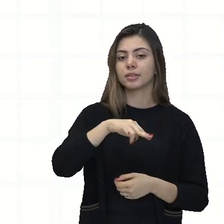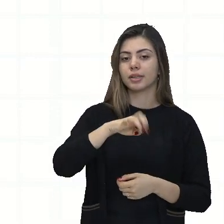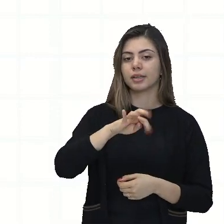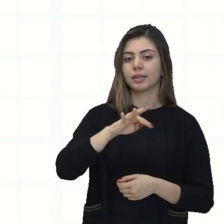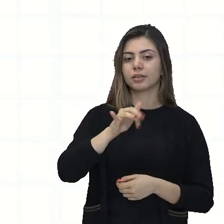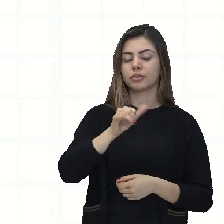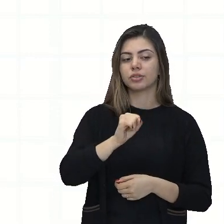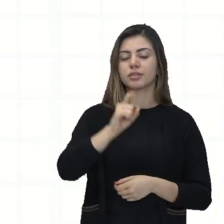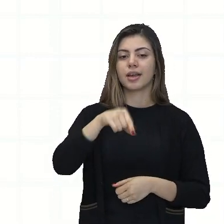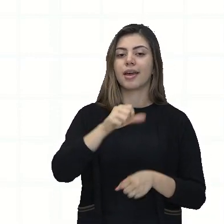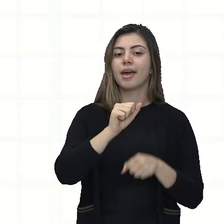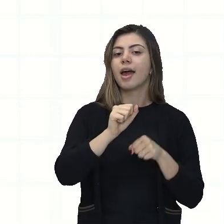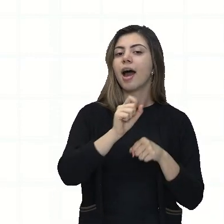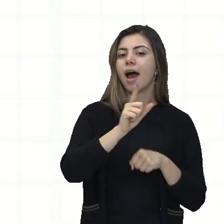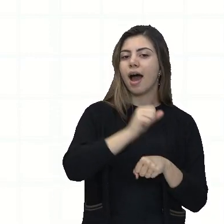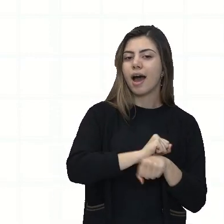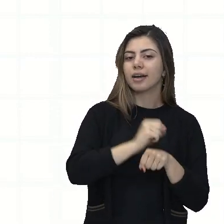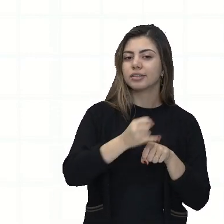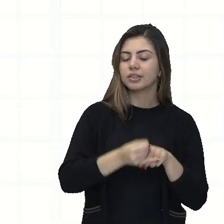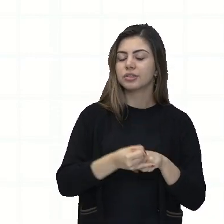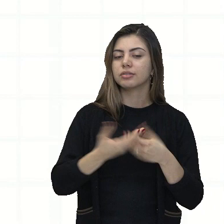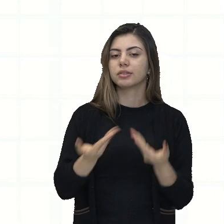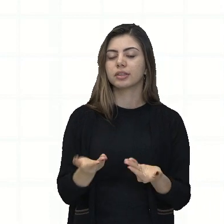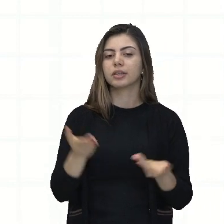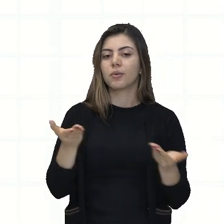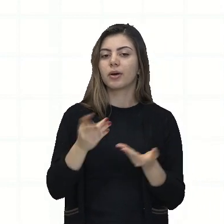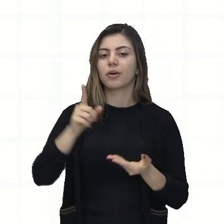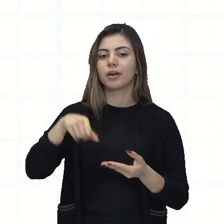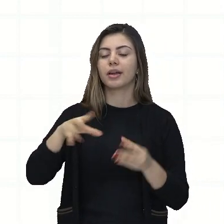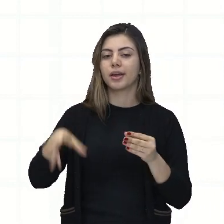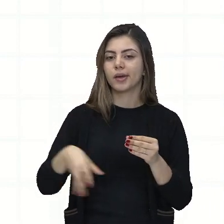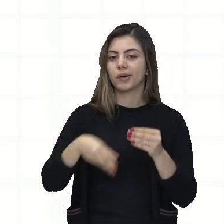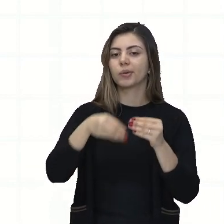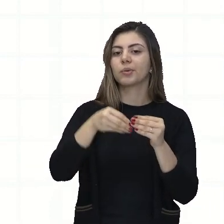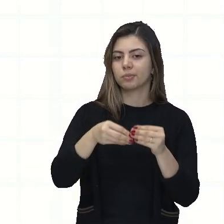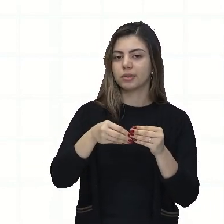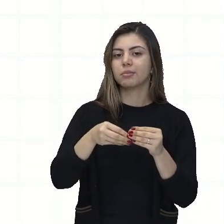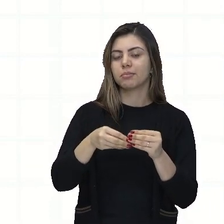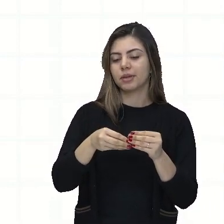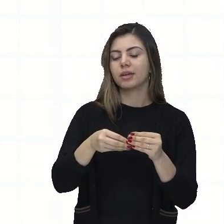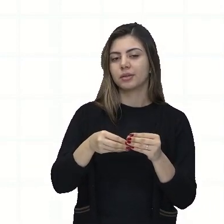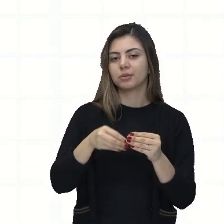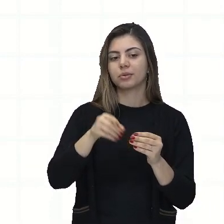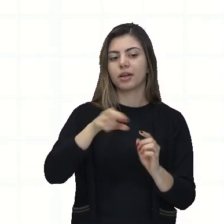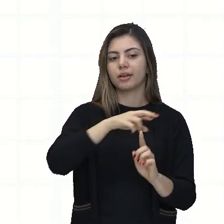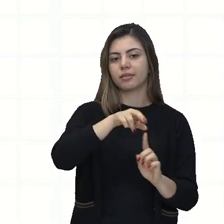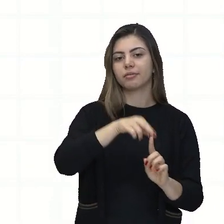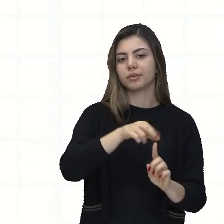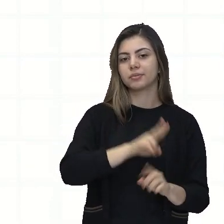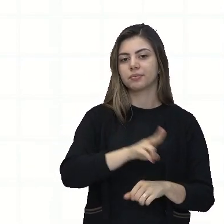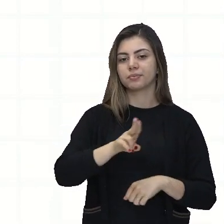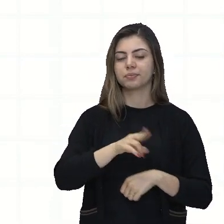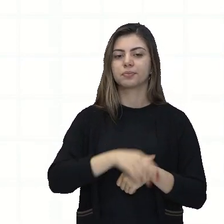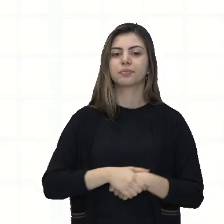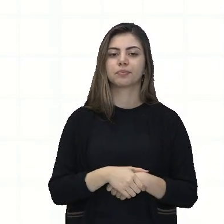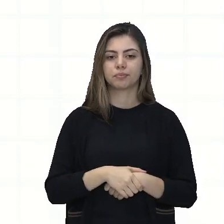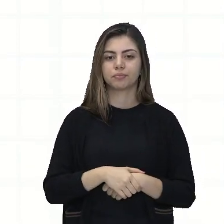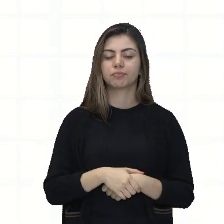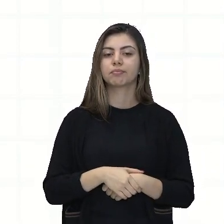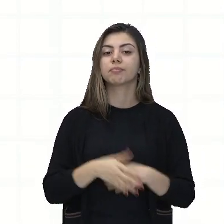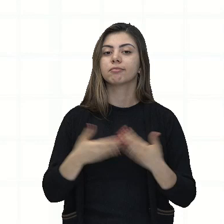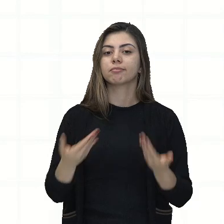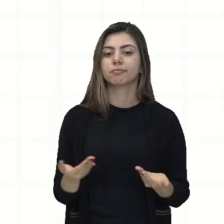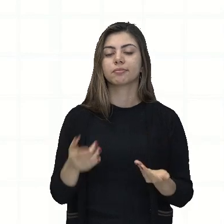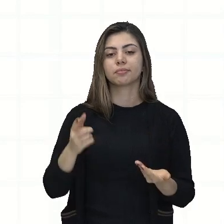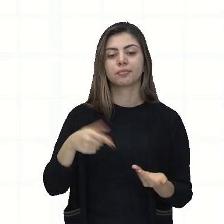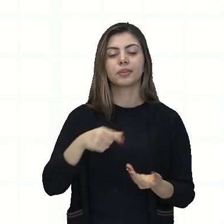não um verbo, esse complemento eu vou chamar de complemento nominal. Que nesse caso